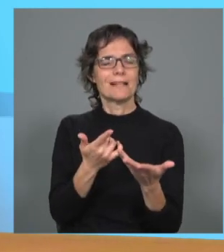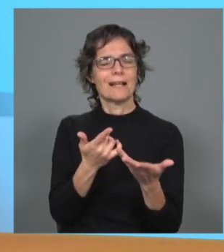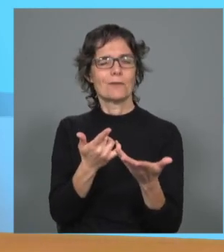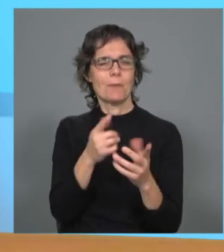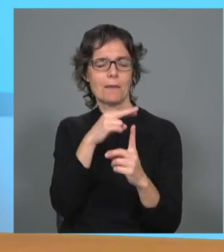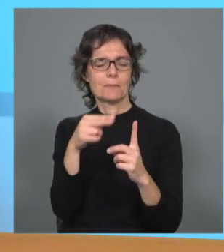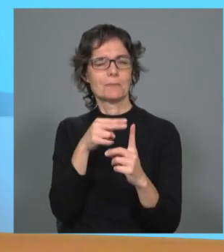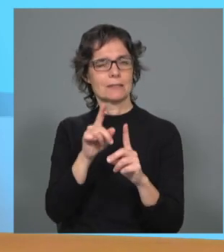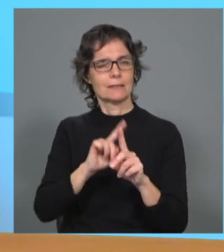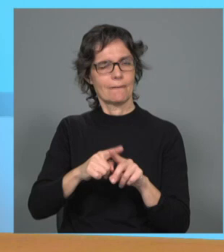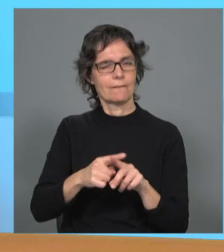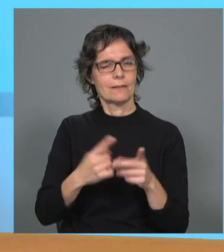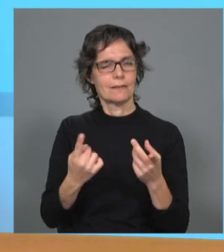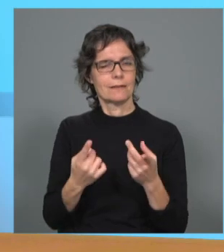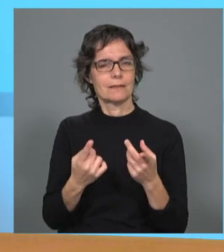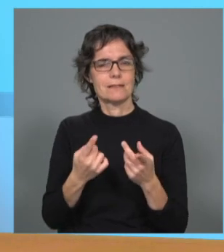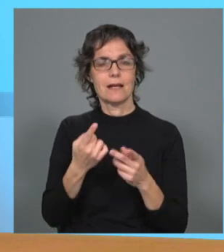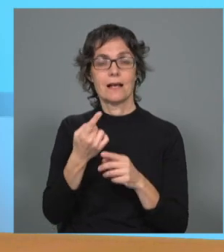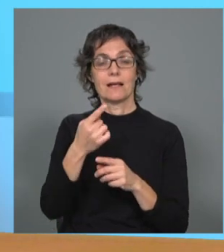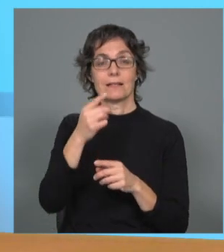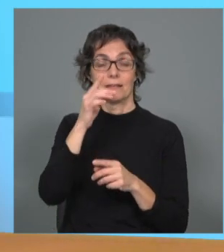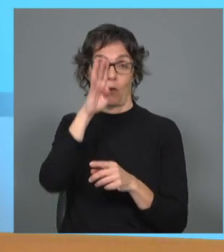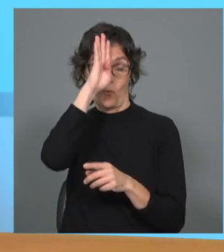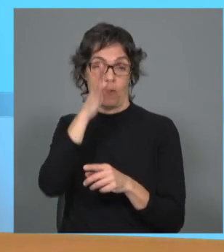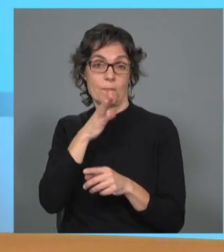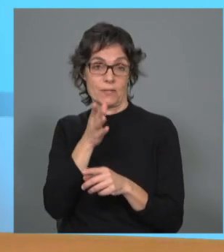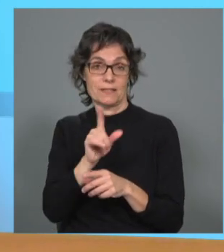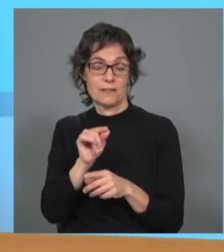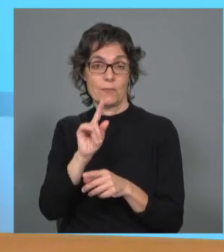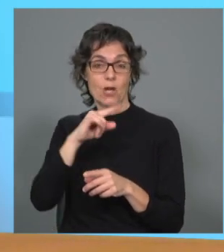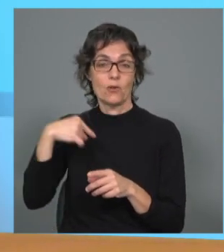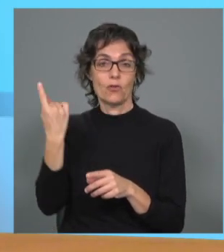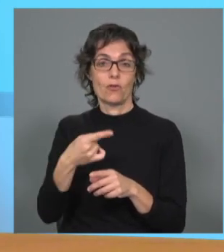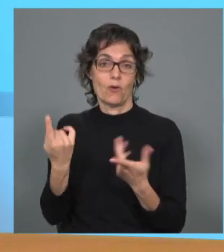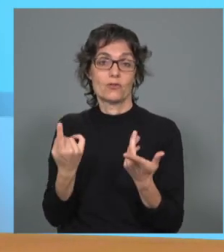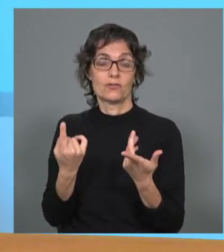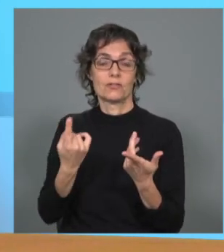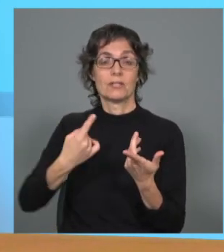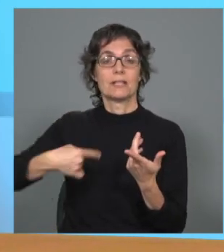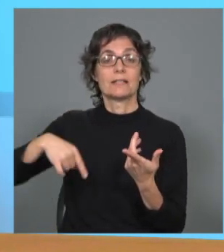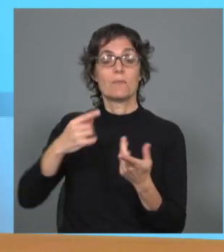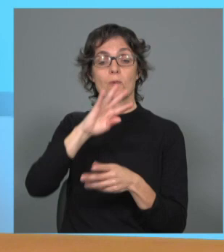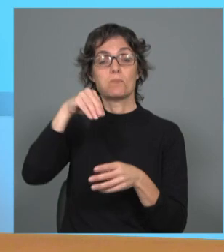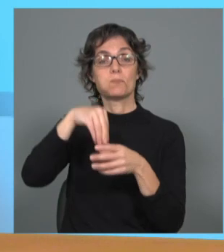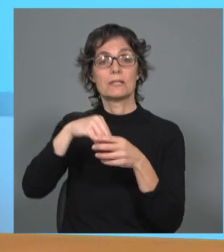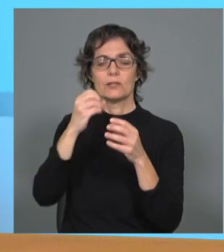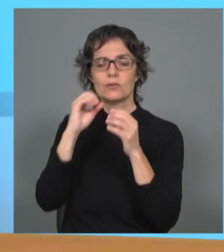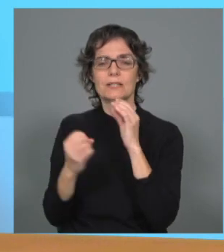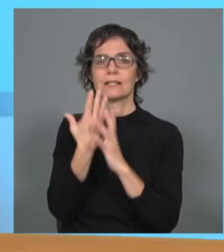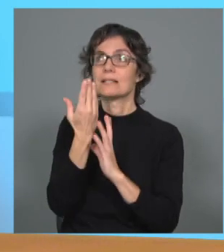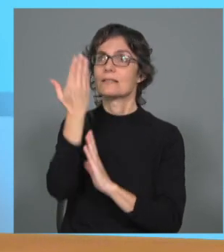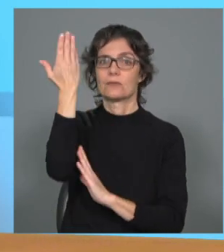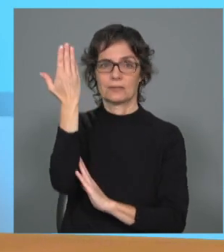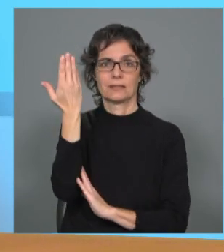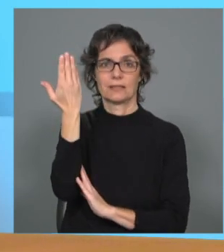neste ecossistema, e o Papa Francisco fala-nos muito, nós fazemos parte da criação. Se olharmos, no fundo,